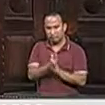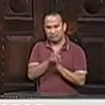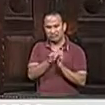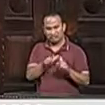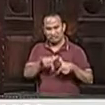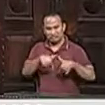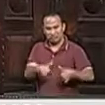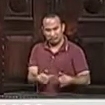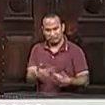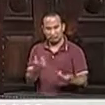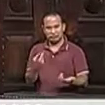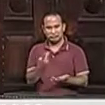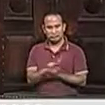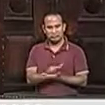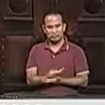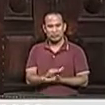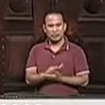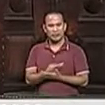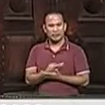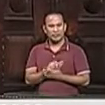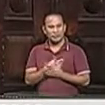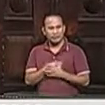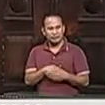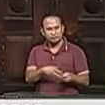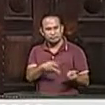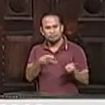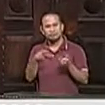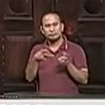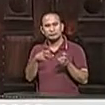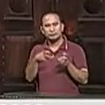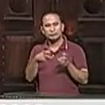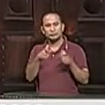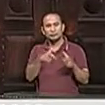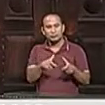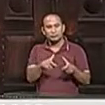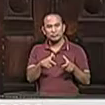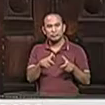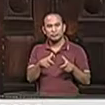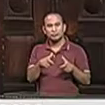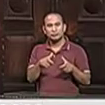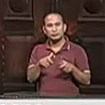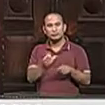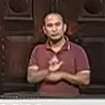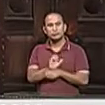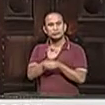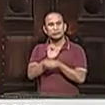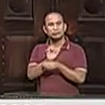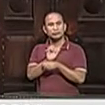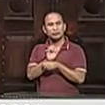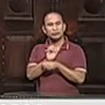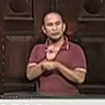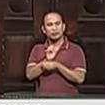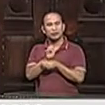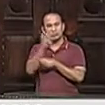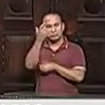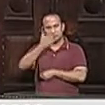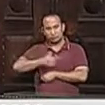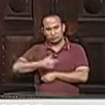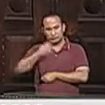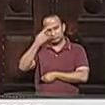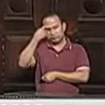oportunismo, é aumentar a tensão num lugar onde o estado de equilíbrio emocional das pessoas